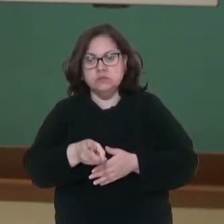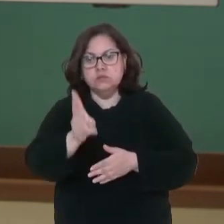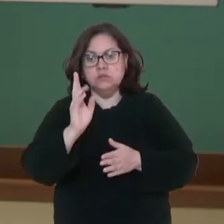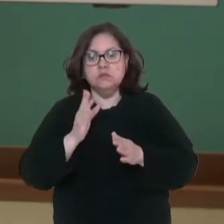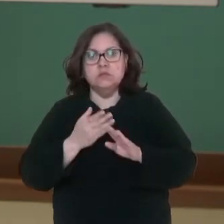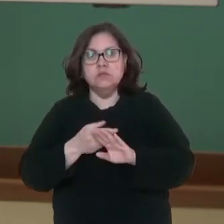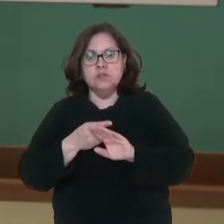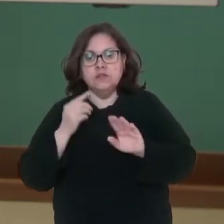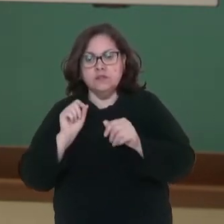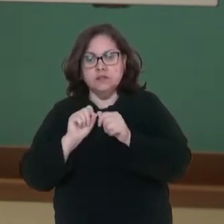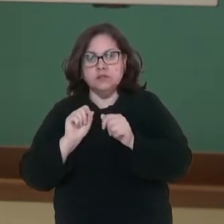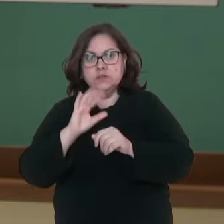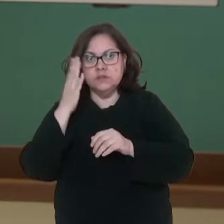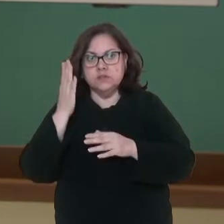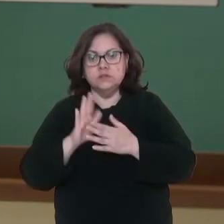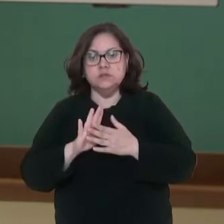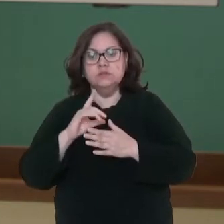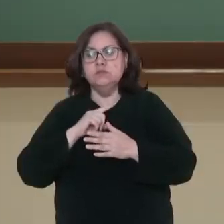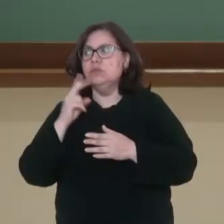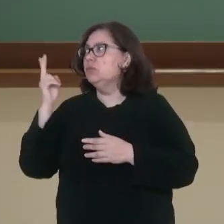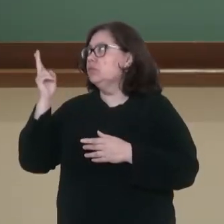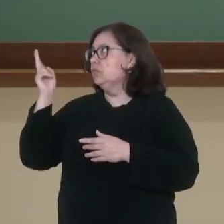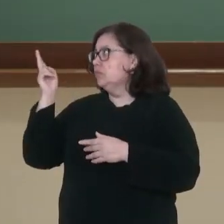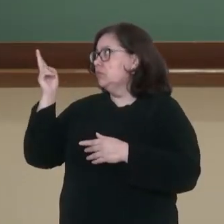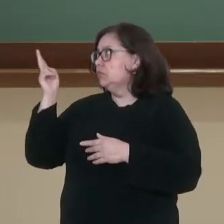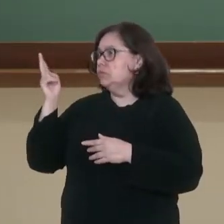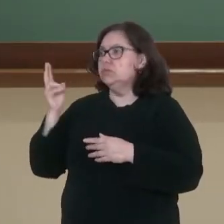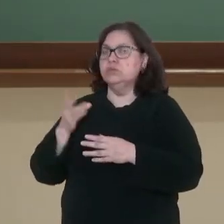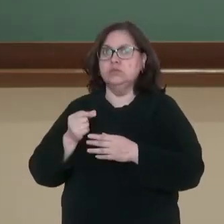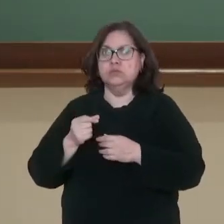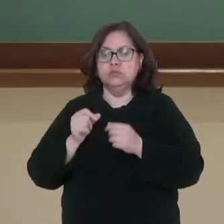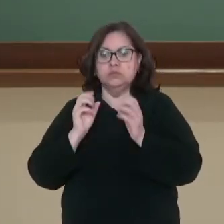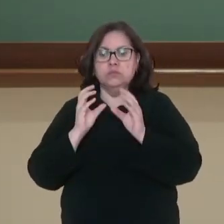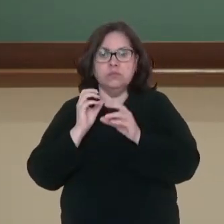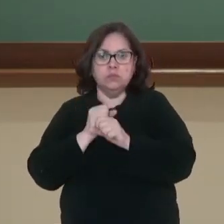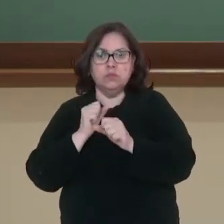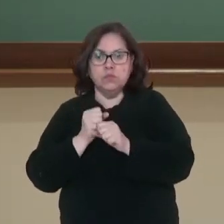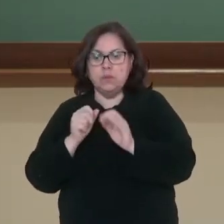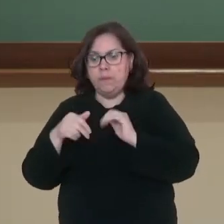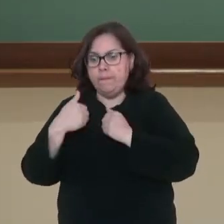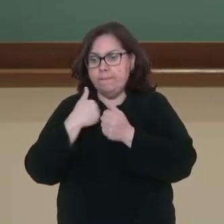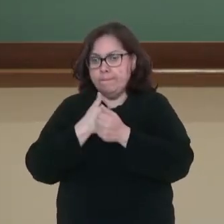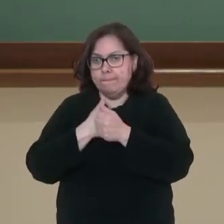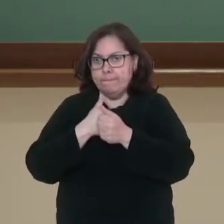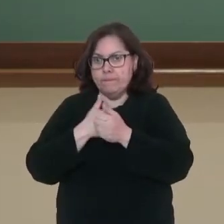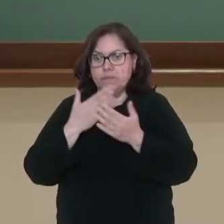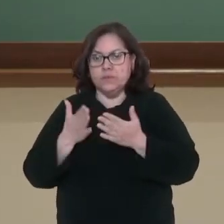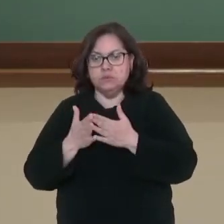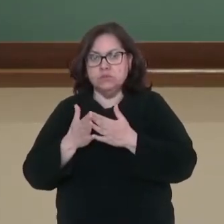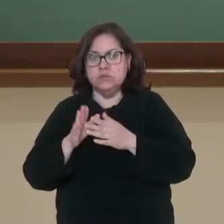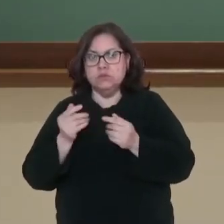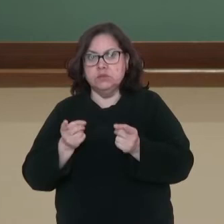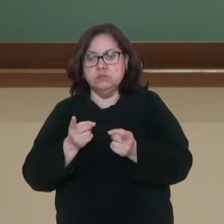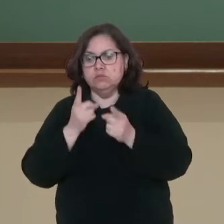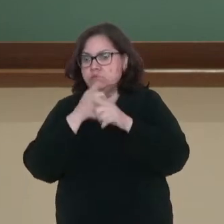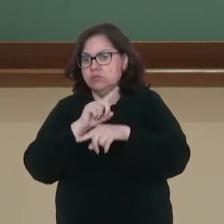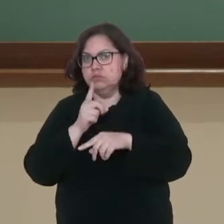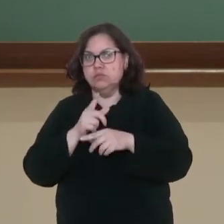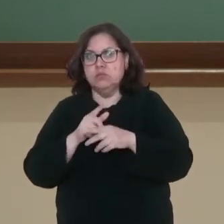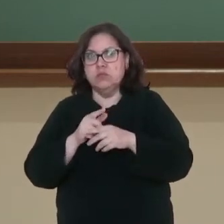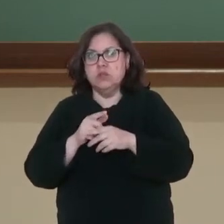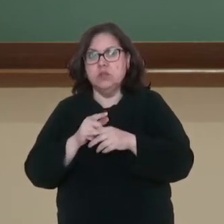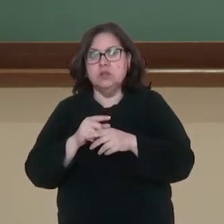crossing over. Quando nós temos eles ali numa condição suficientemente próxima e sem crossing over, nós vamos ter a